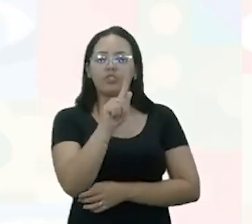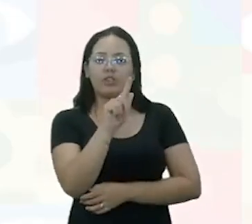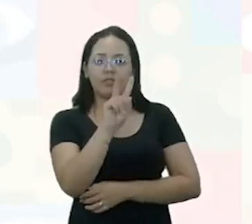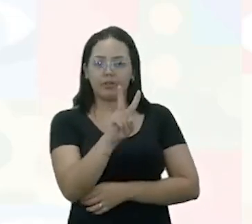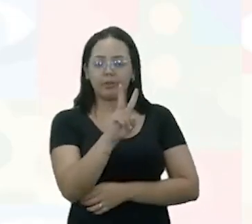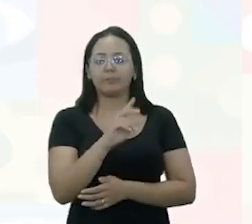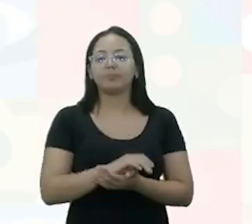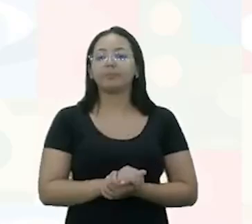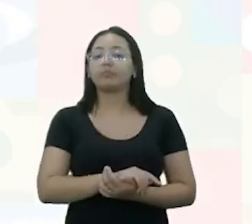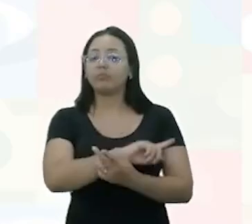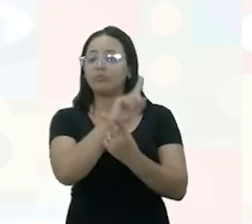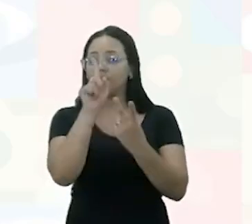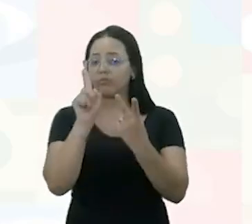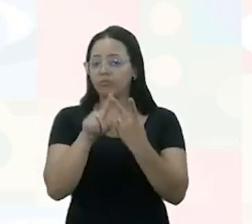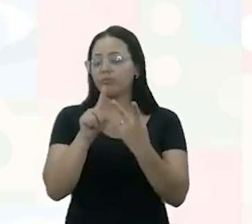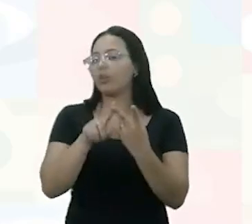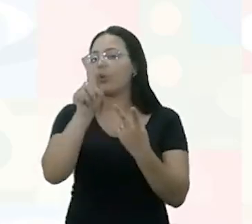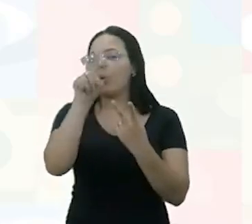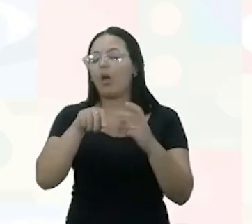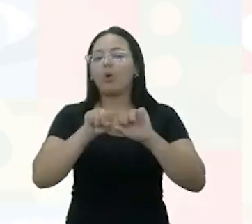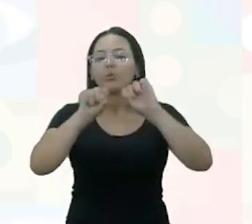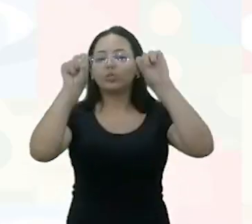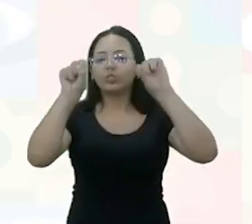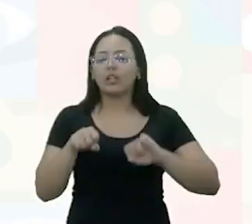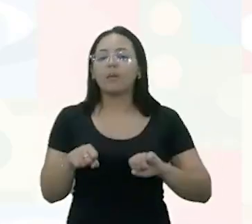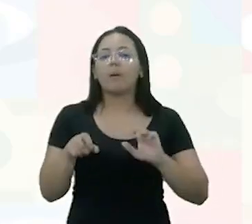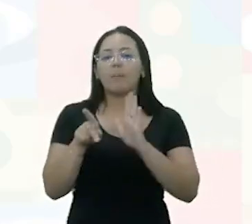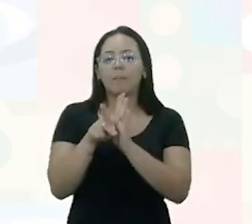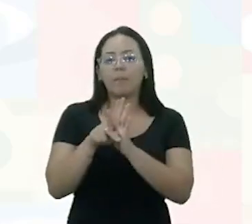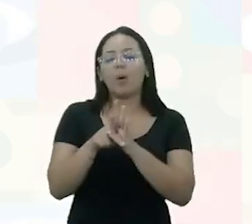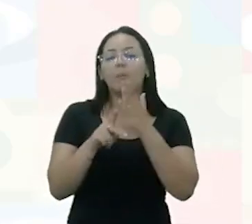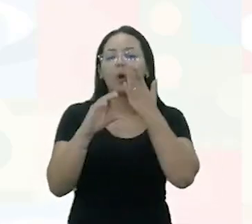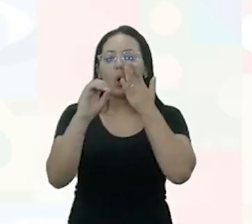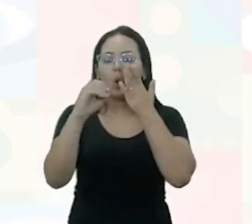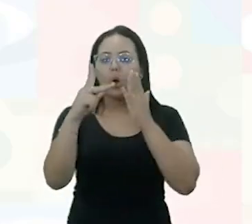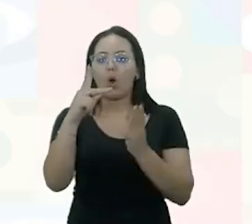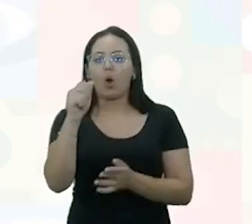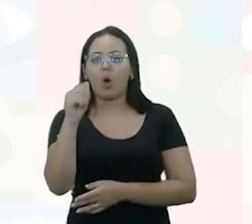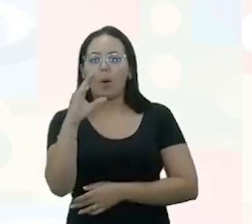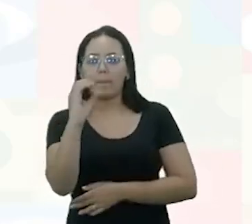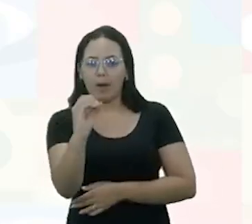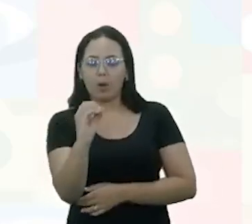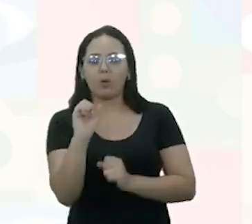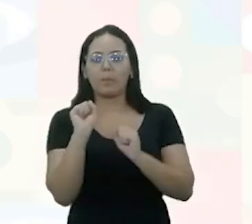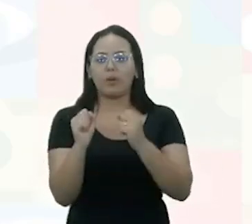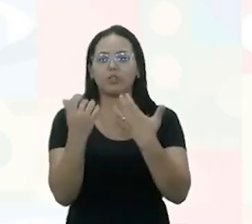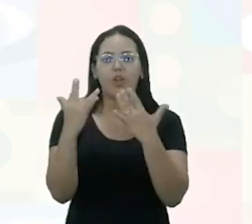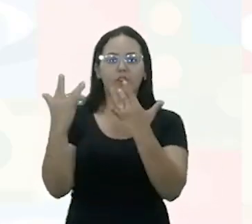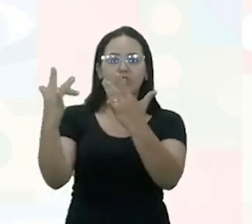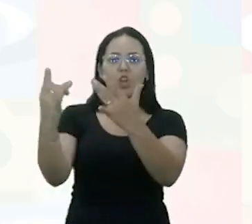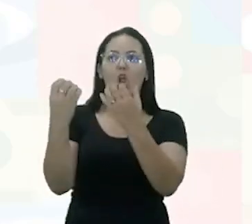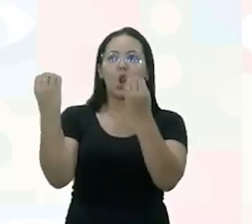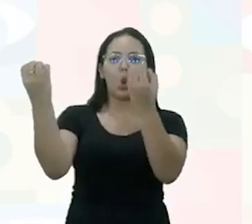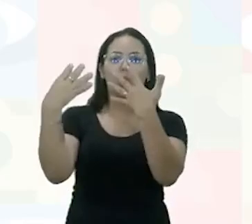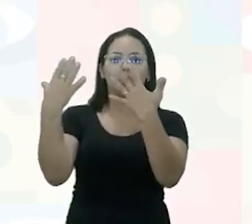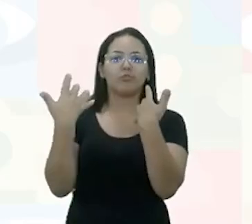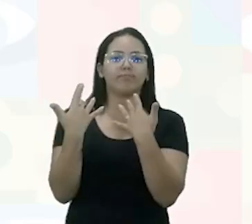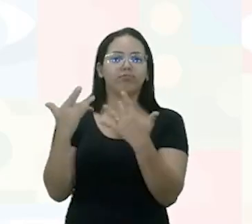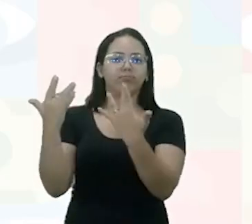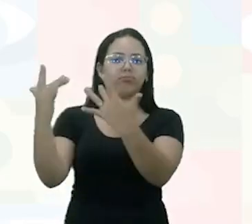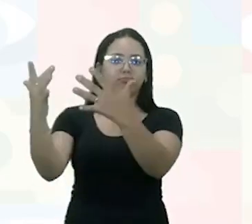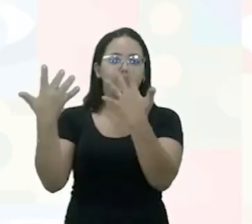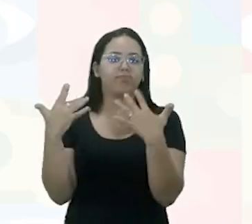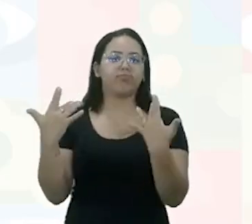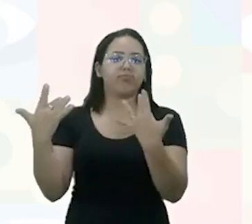O outro é um sistema para corpos opacos que refletiriam o quê? A luz, que reflitam luz,